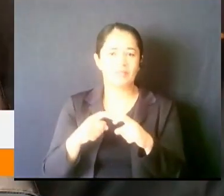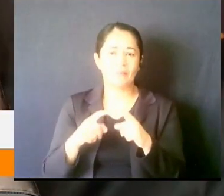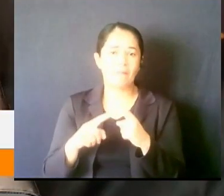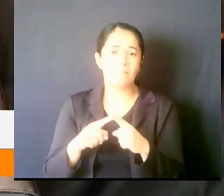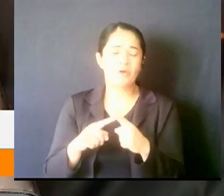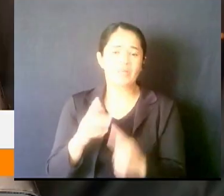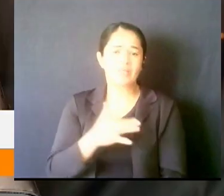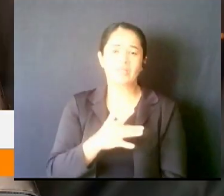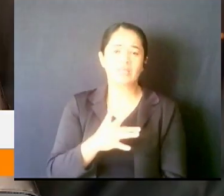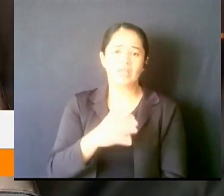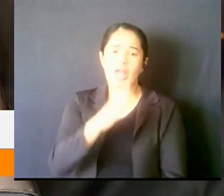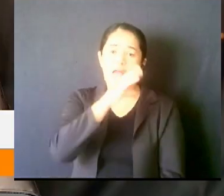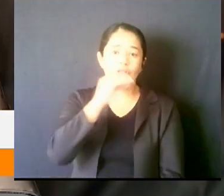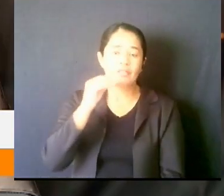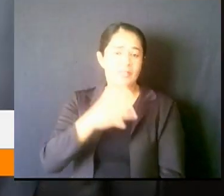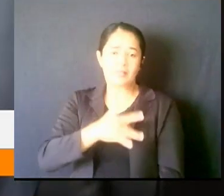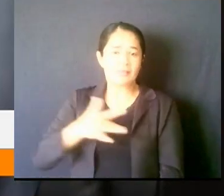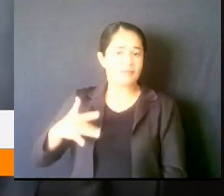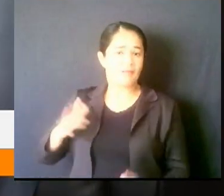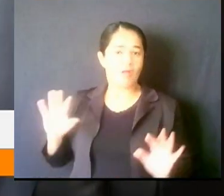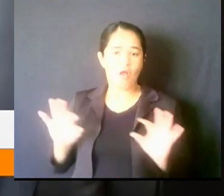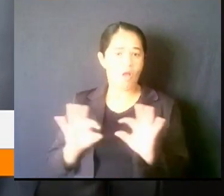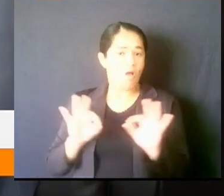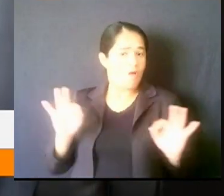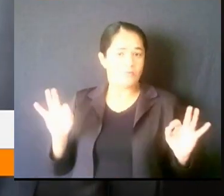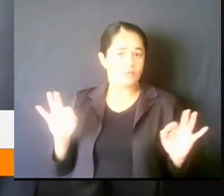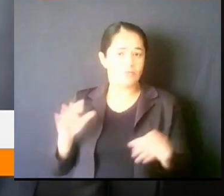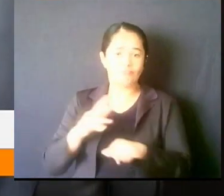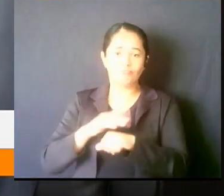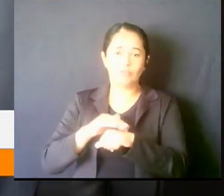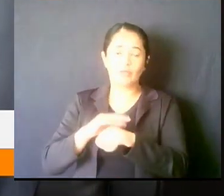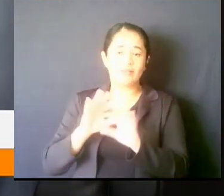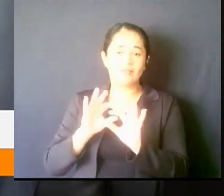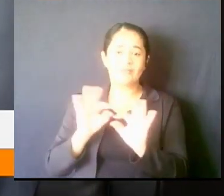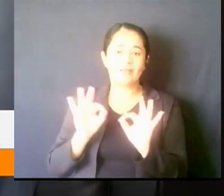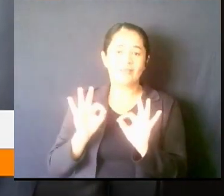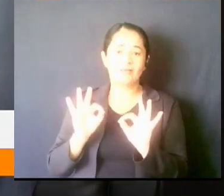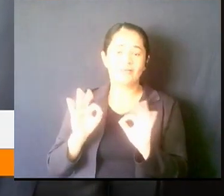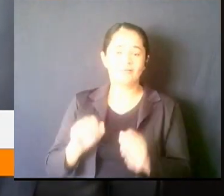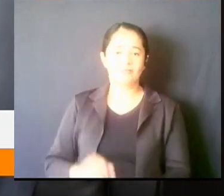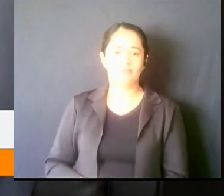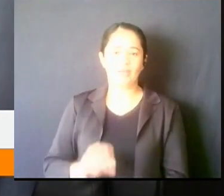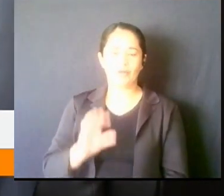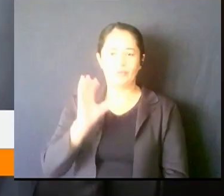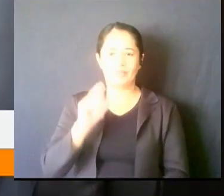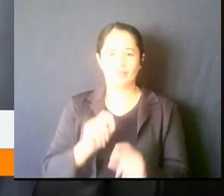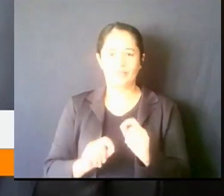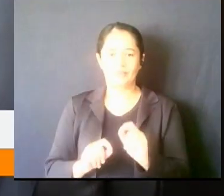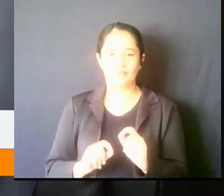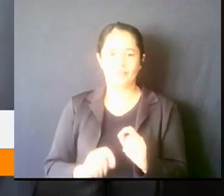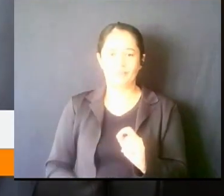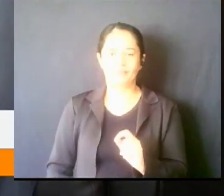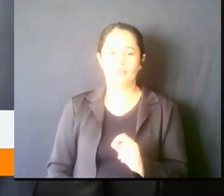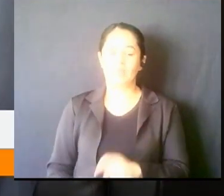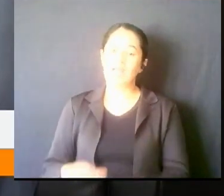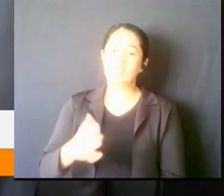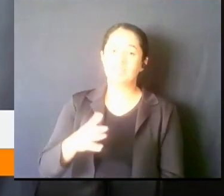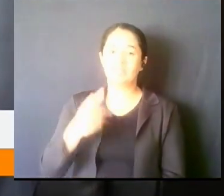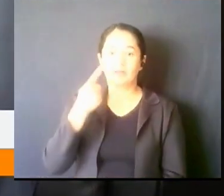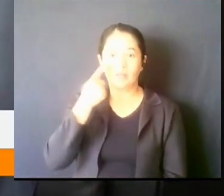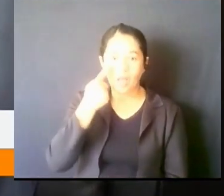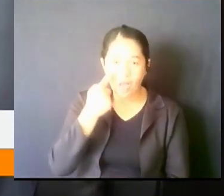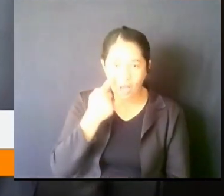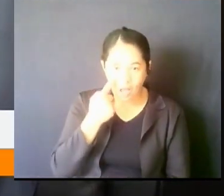não tem doença. O que vai acontecer é uma maior frequência de anemia, porque esse corpo está precisando,